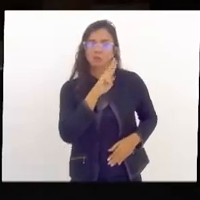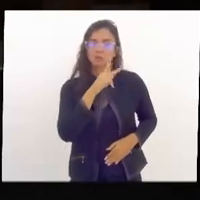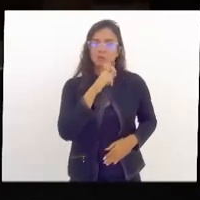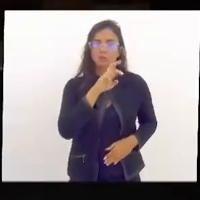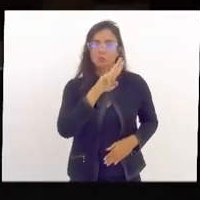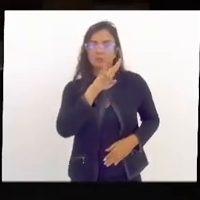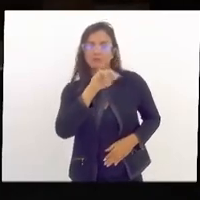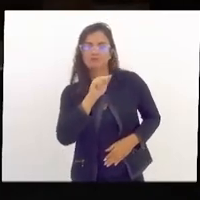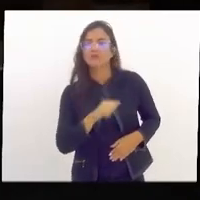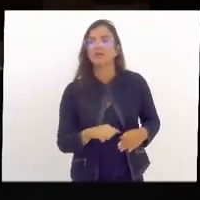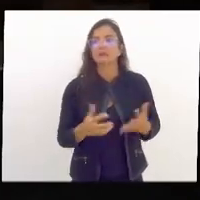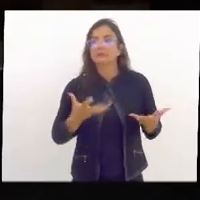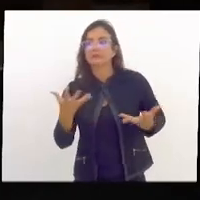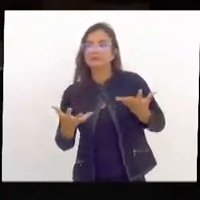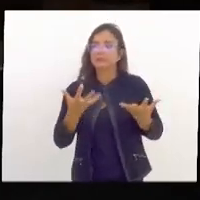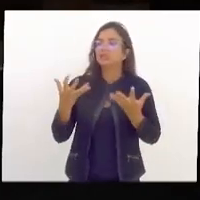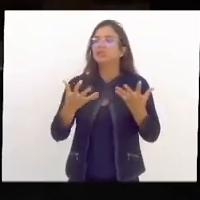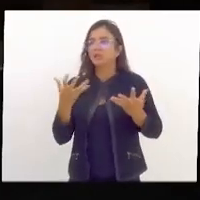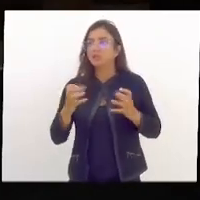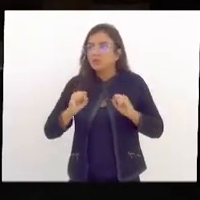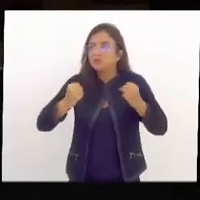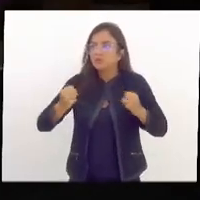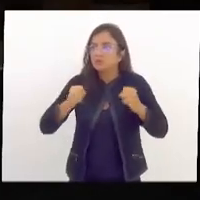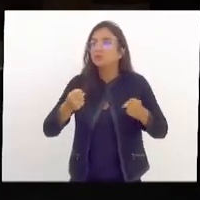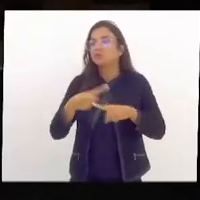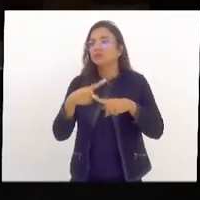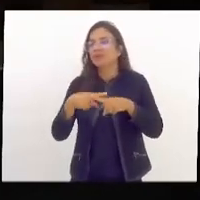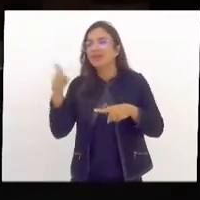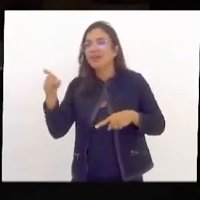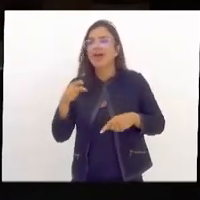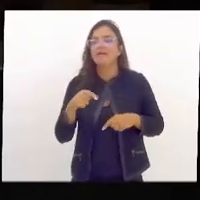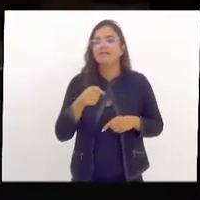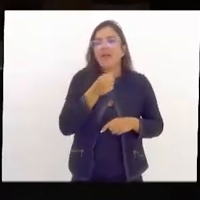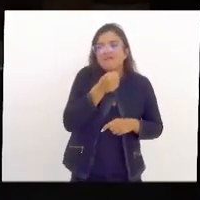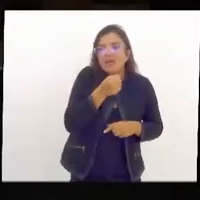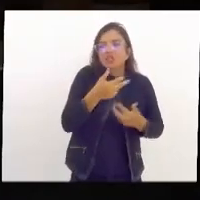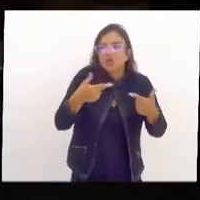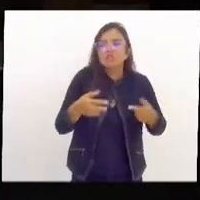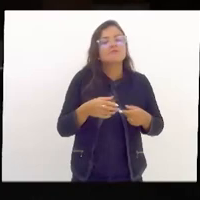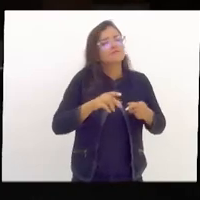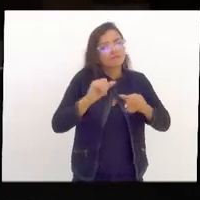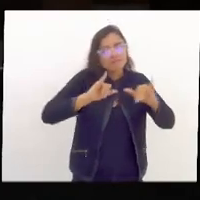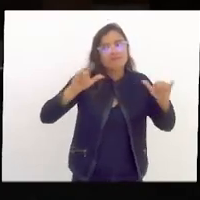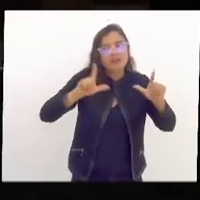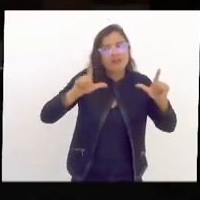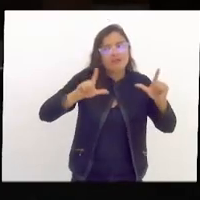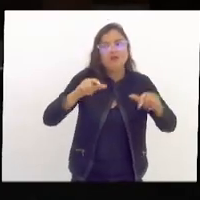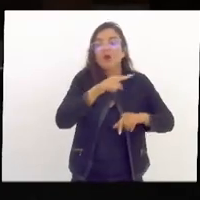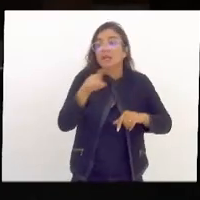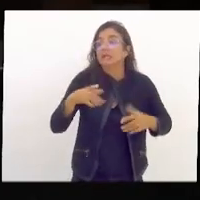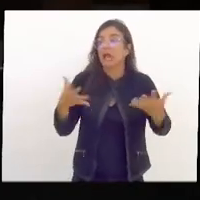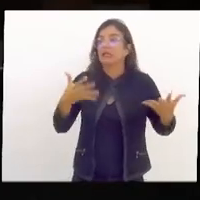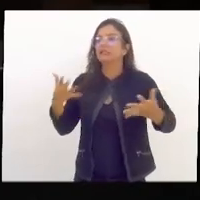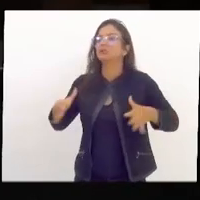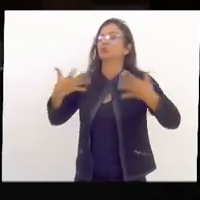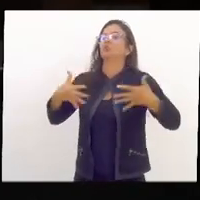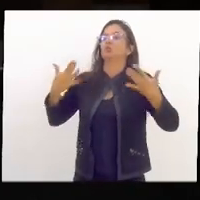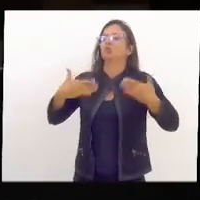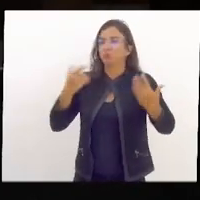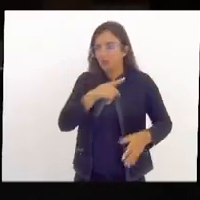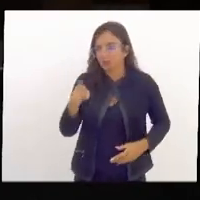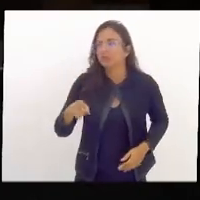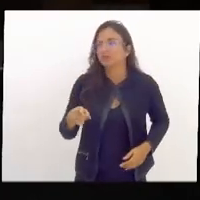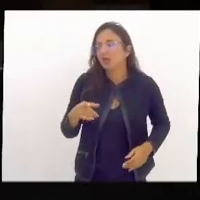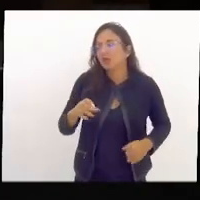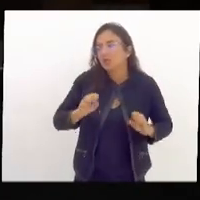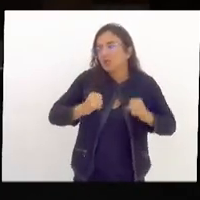uma cacetada daqui e dali, era, e o governador acordou, epa, para a eleição tem que fazer alguma coisa. Liberou recurso, mas nada está acontecendo.